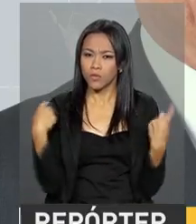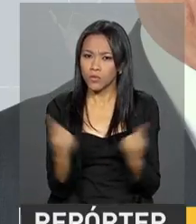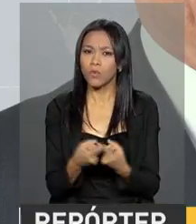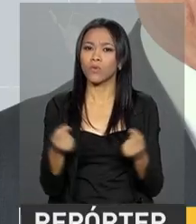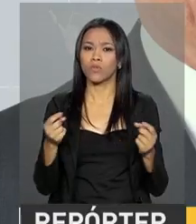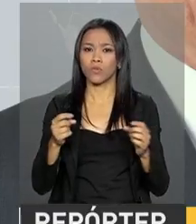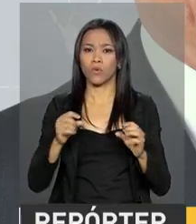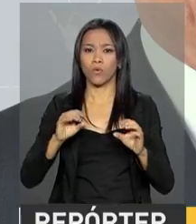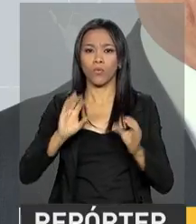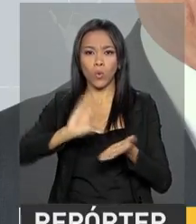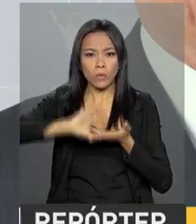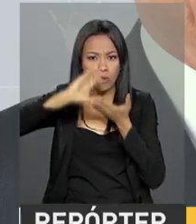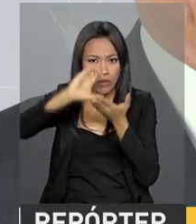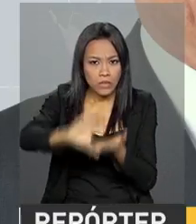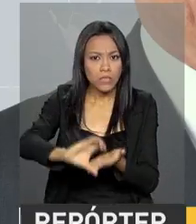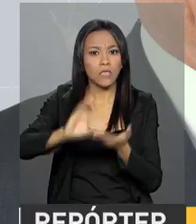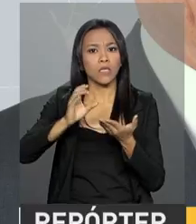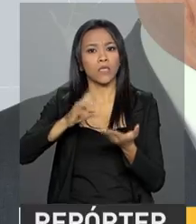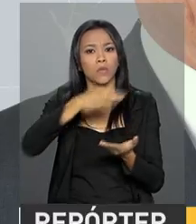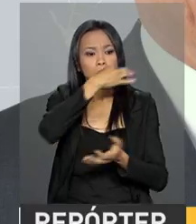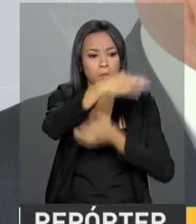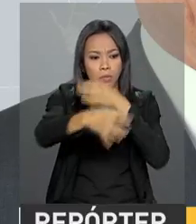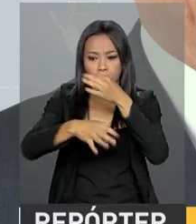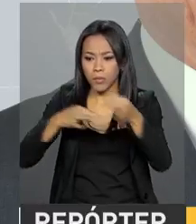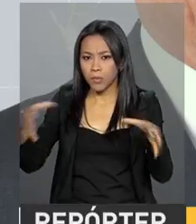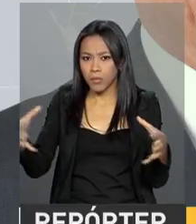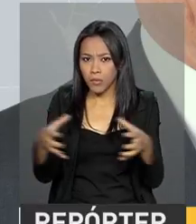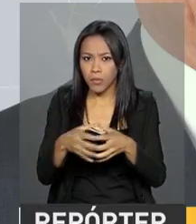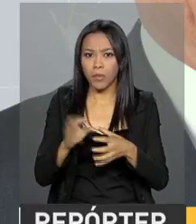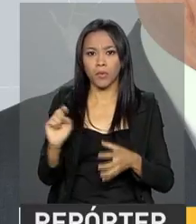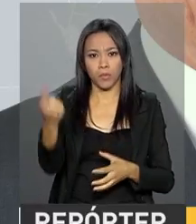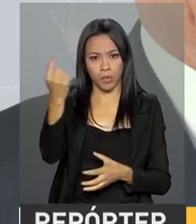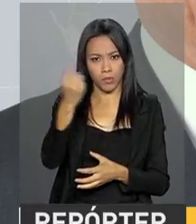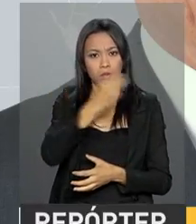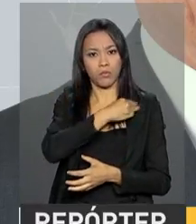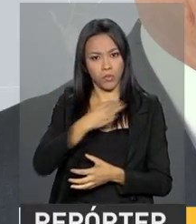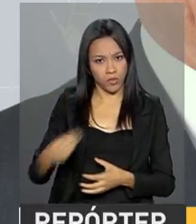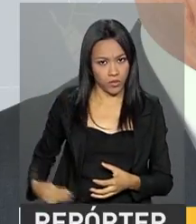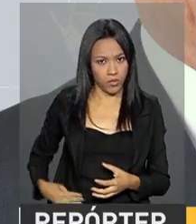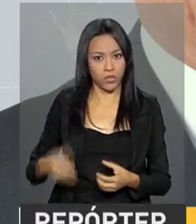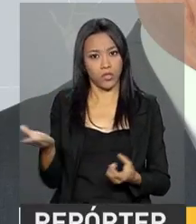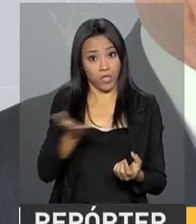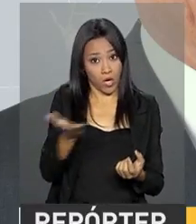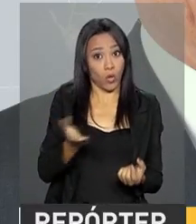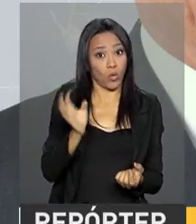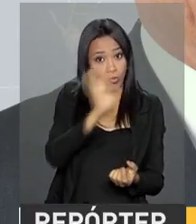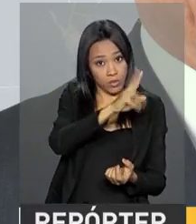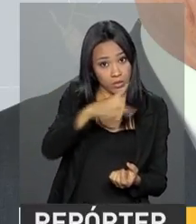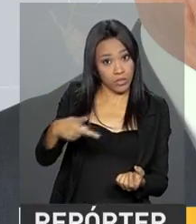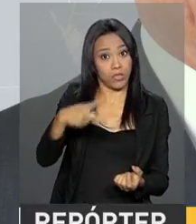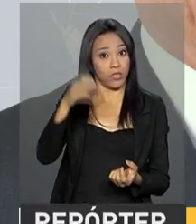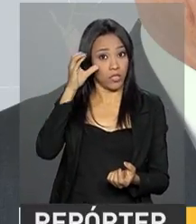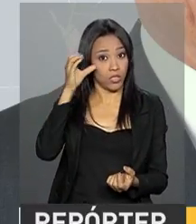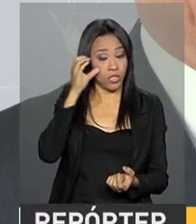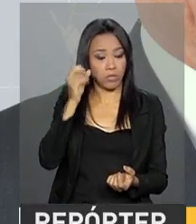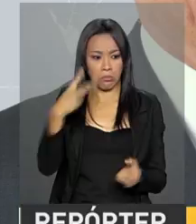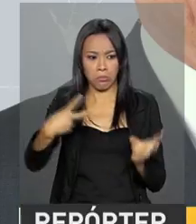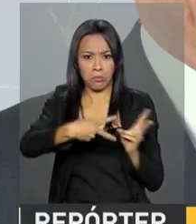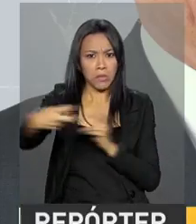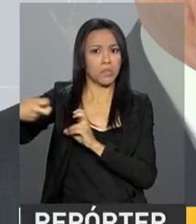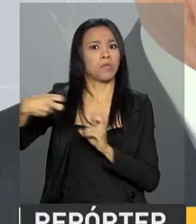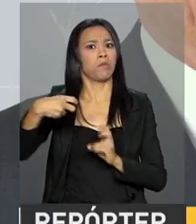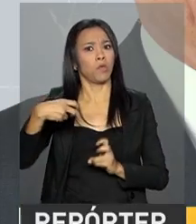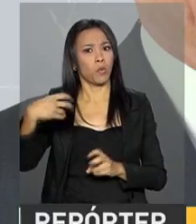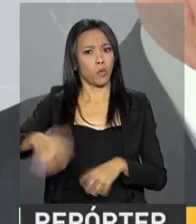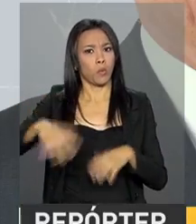Consultivo, com o presidente, ou o primeiro-ministro, e agora com o presidente Xi Jinping, verificou a dimensão